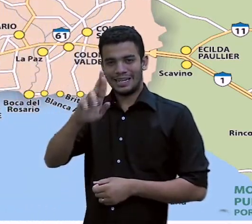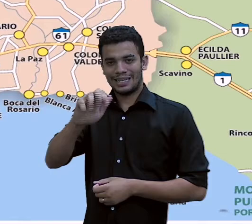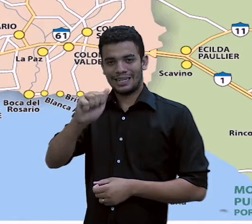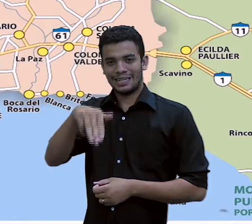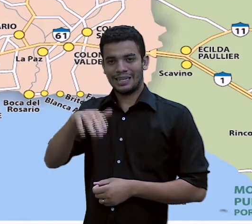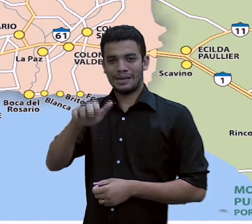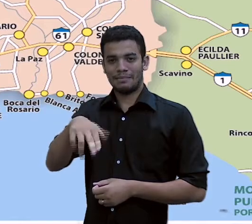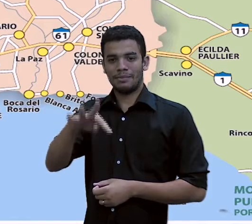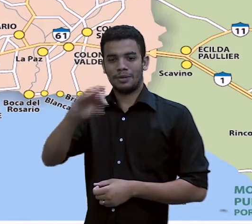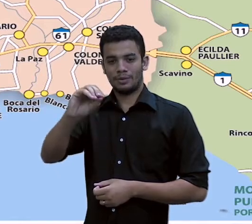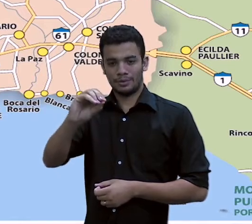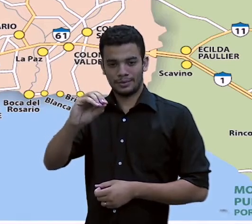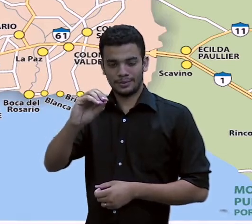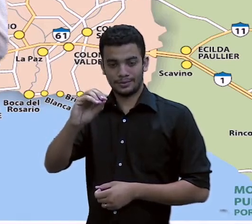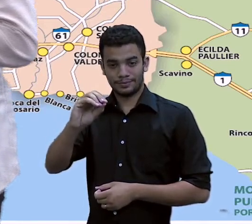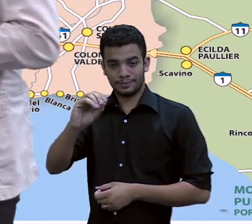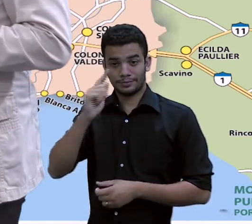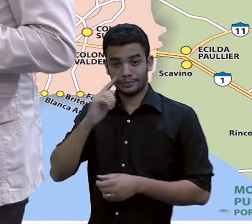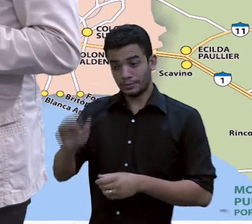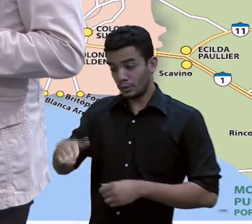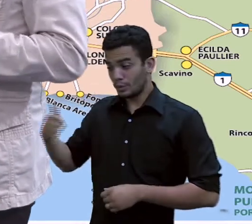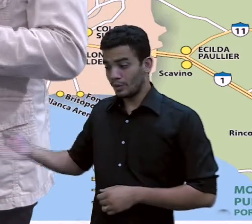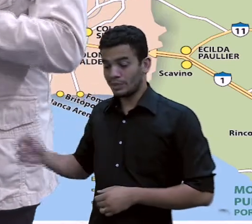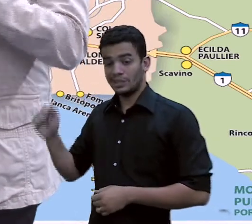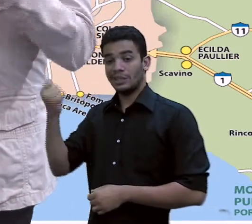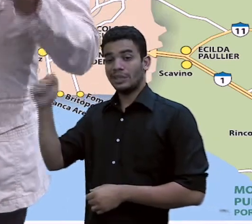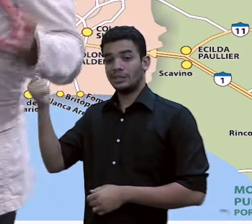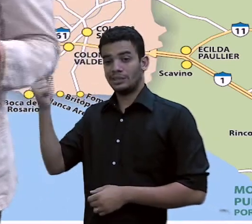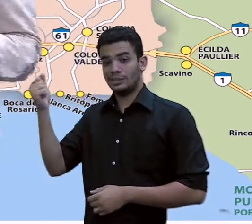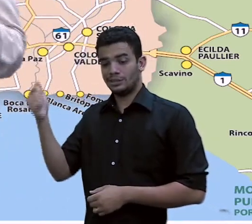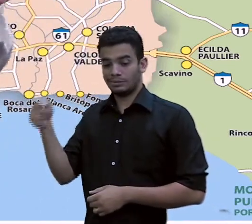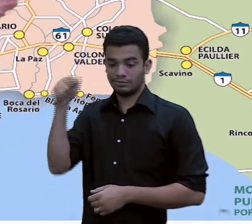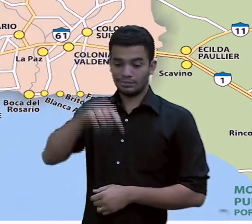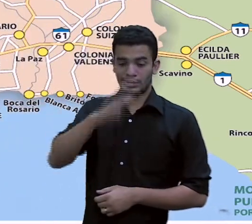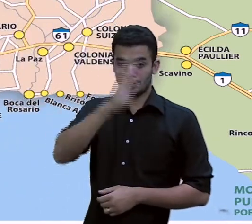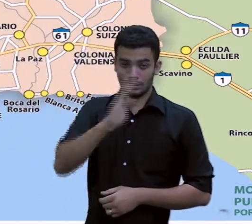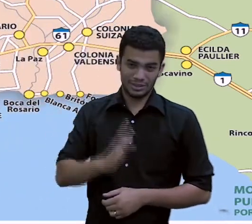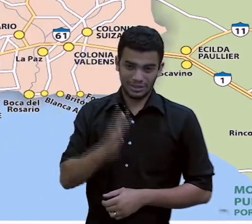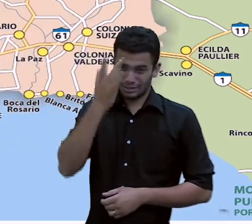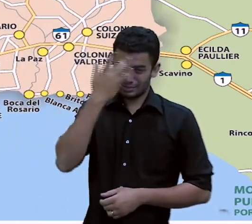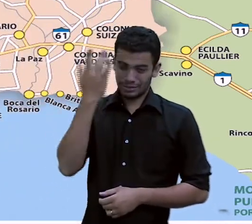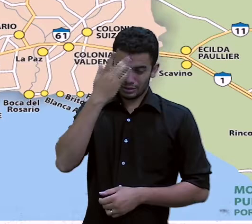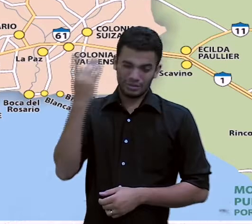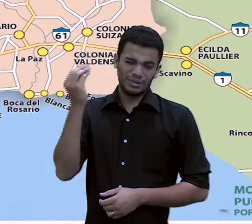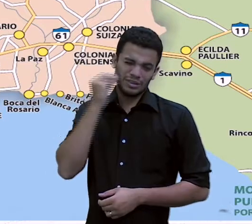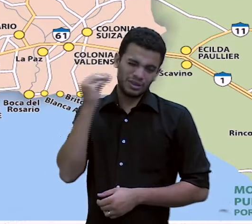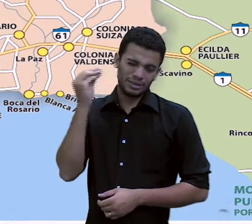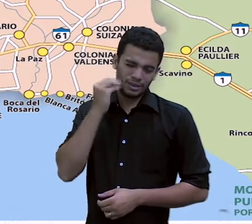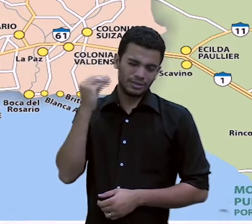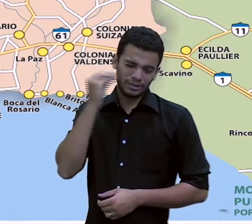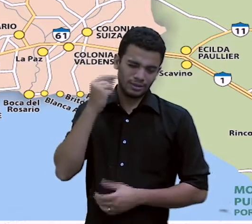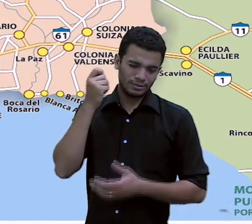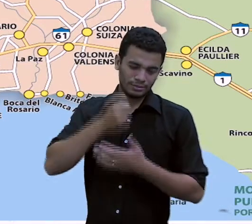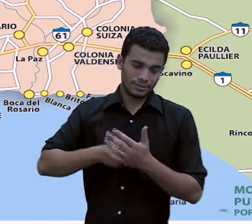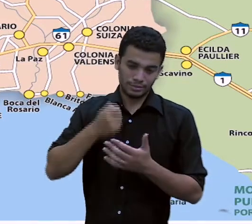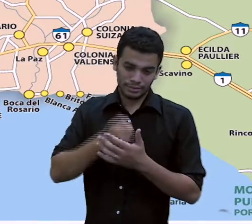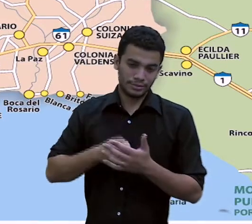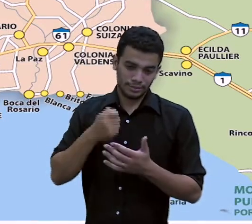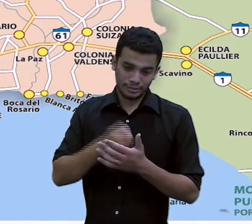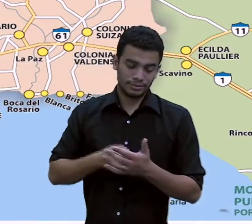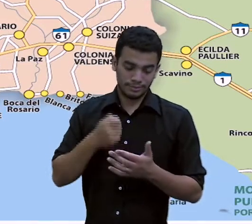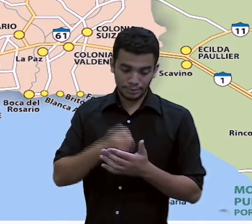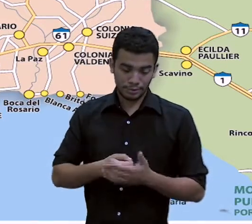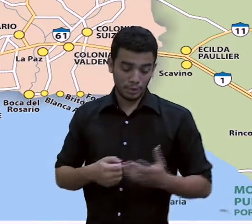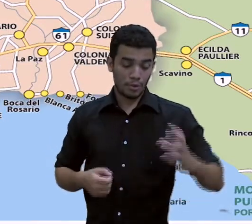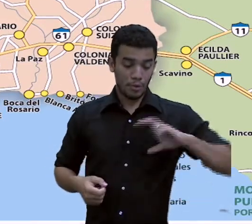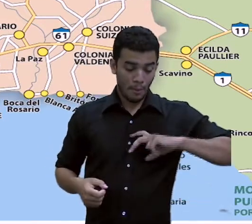lado, a Argentina e aqui o Brasil. Então, era uma disputa, né, entre espanhóis e portugueses. Uma disputa